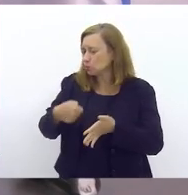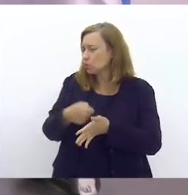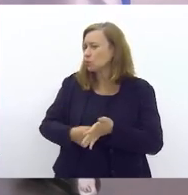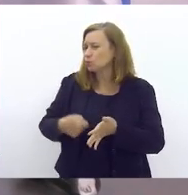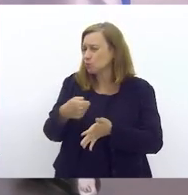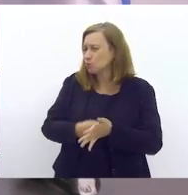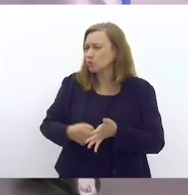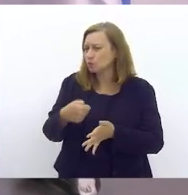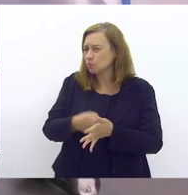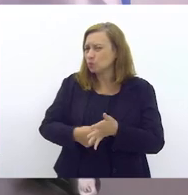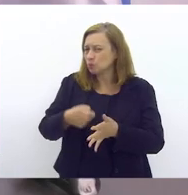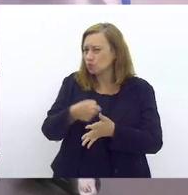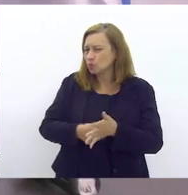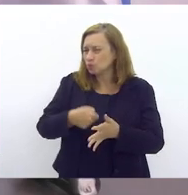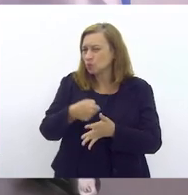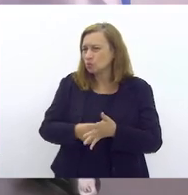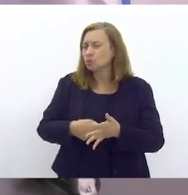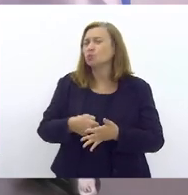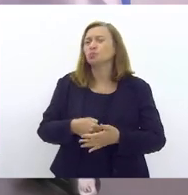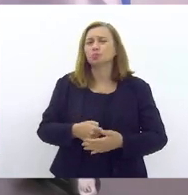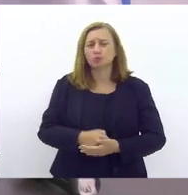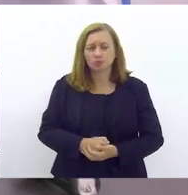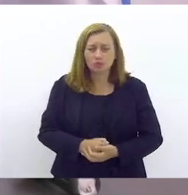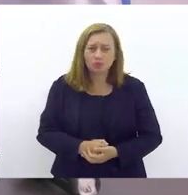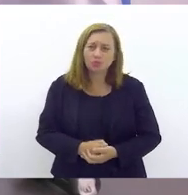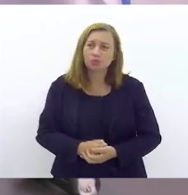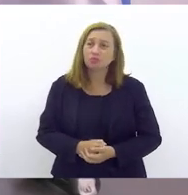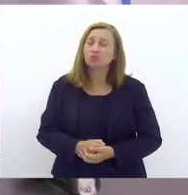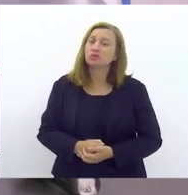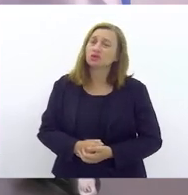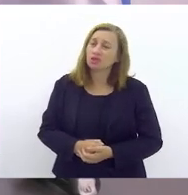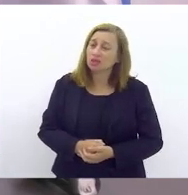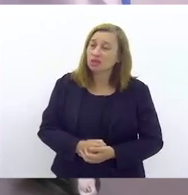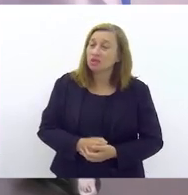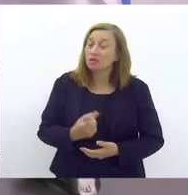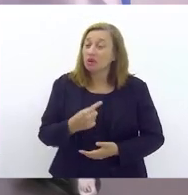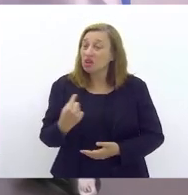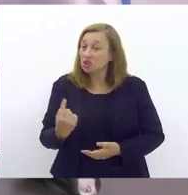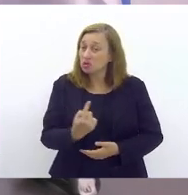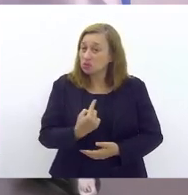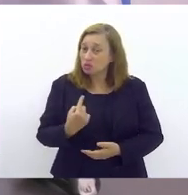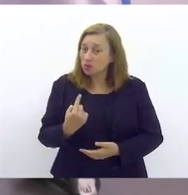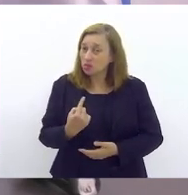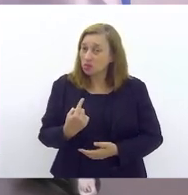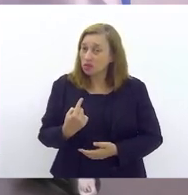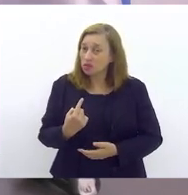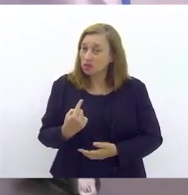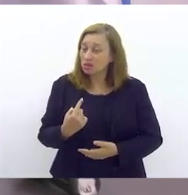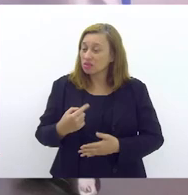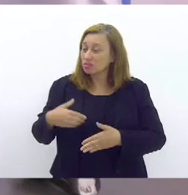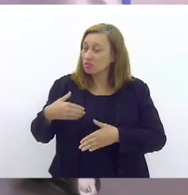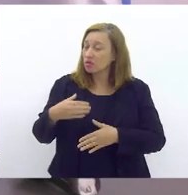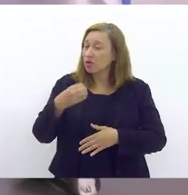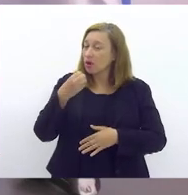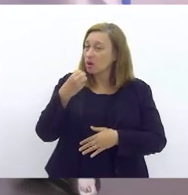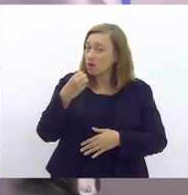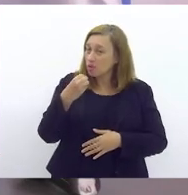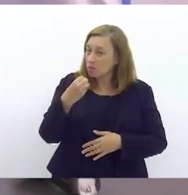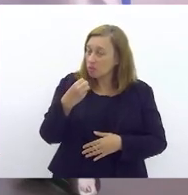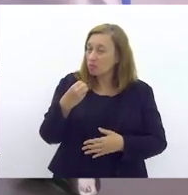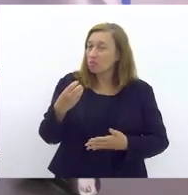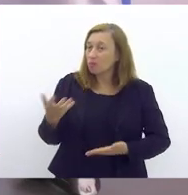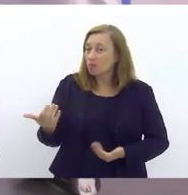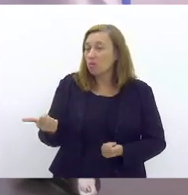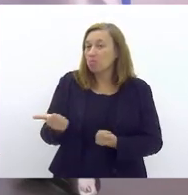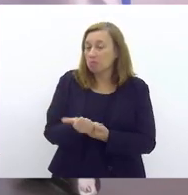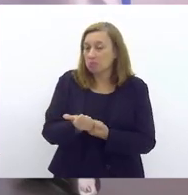que se coloca muitíssimo bem e que, portanto, é para nós um farol na Câmara Federal. Então,